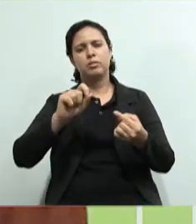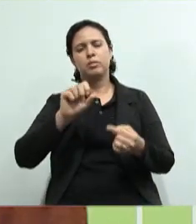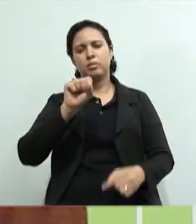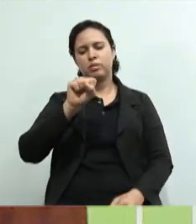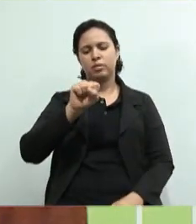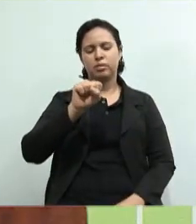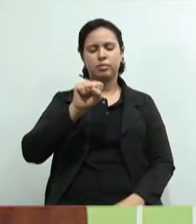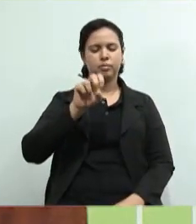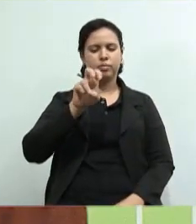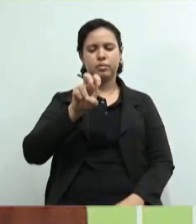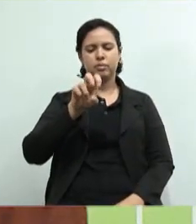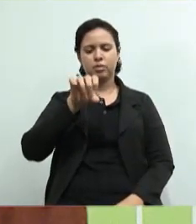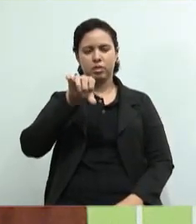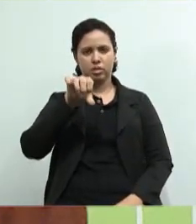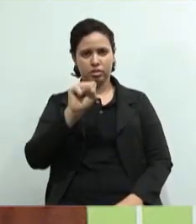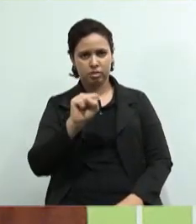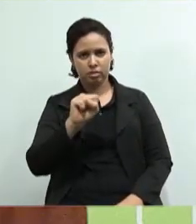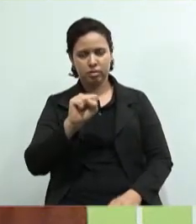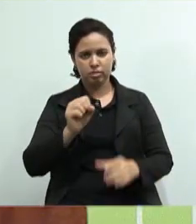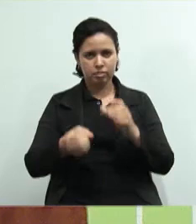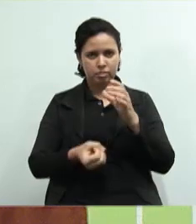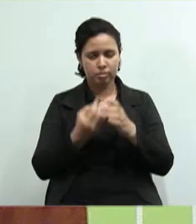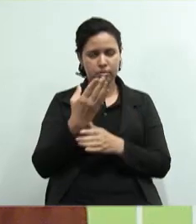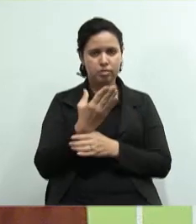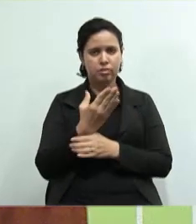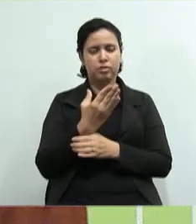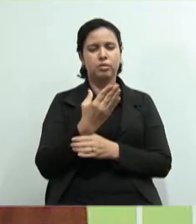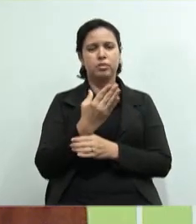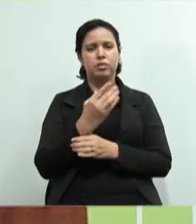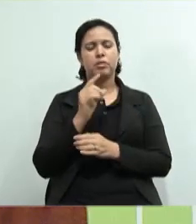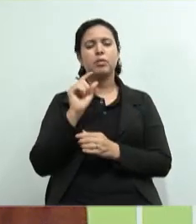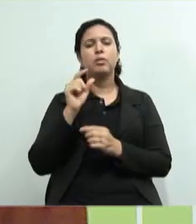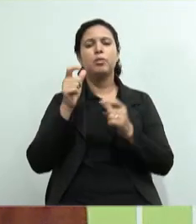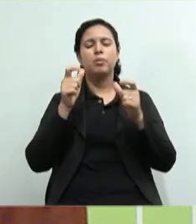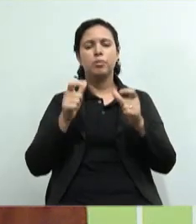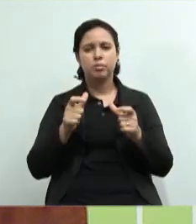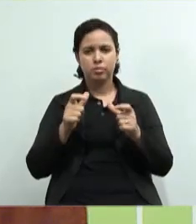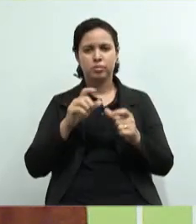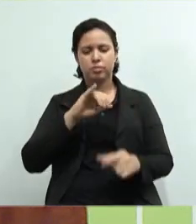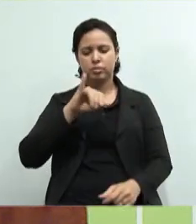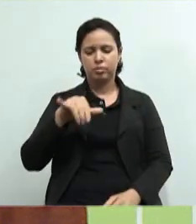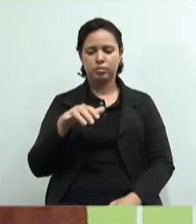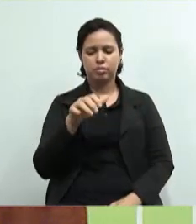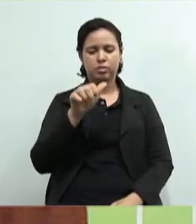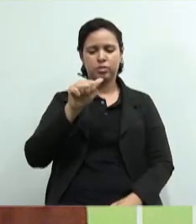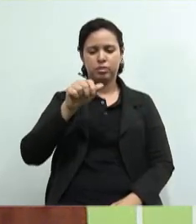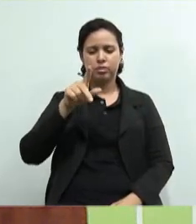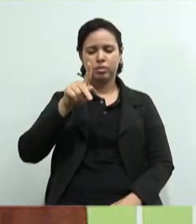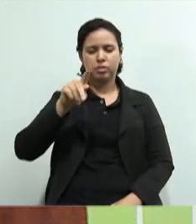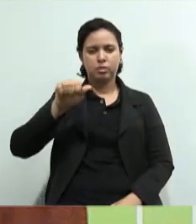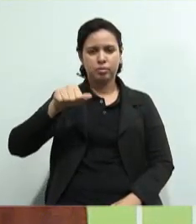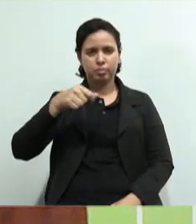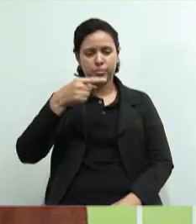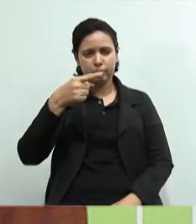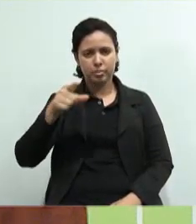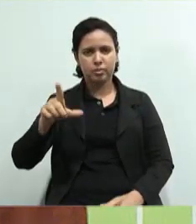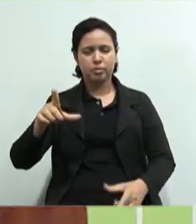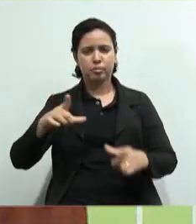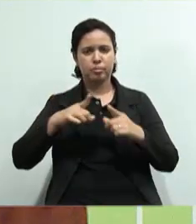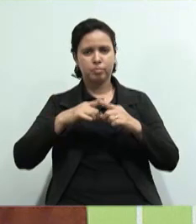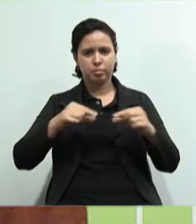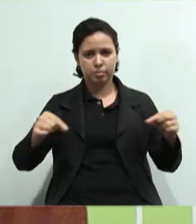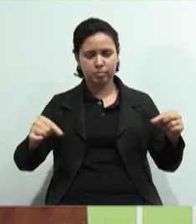5S, ele surgiu no Japão há muito tempo, né? É uma cultura, é uma